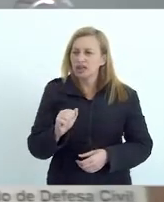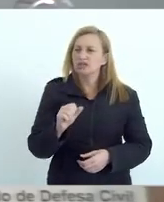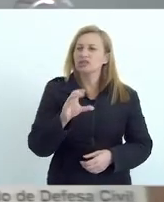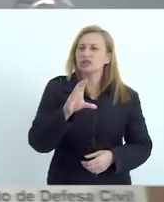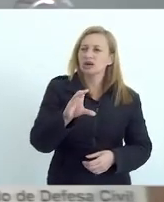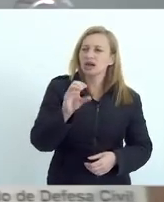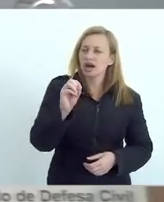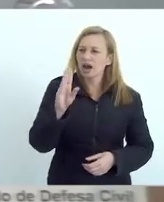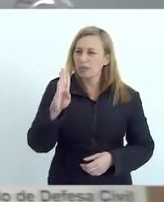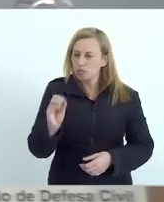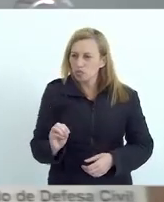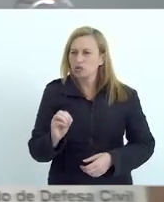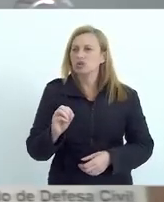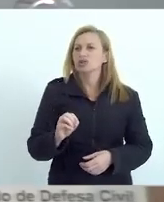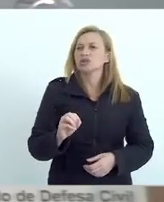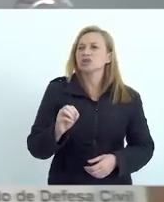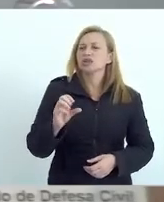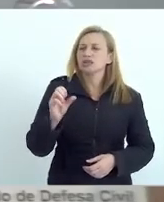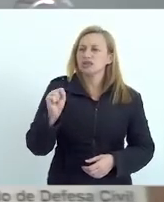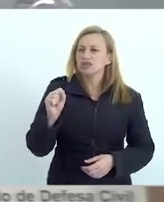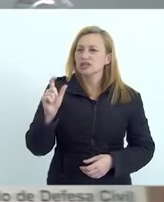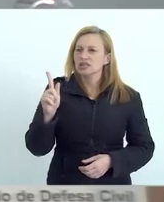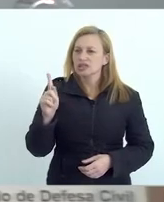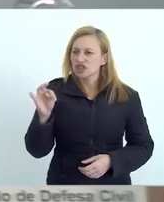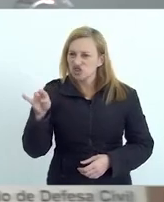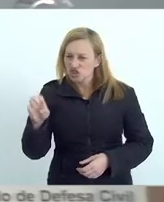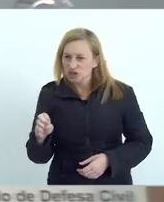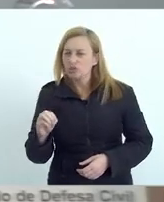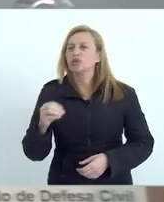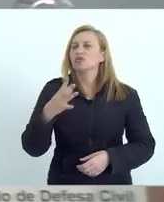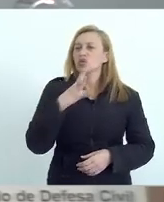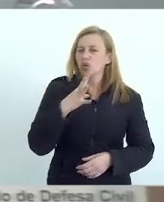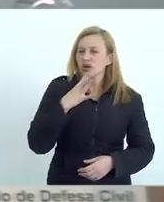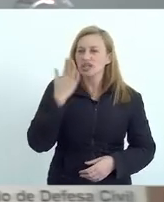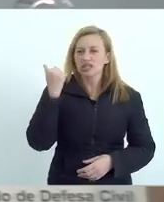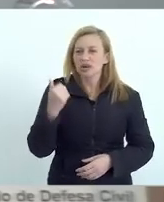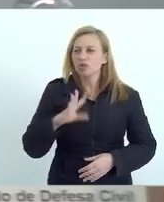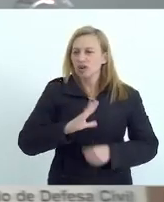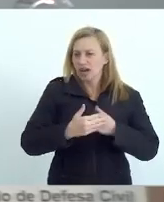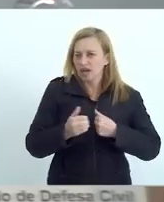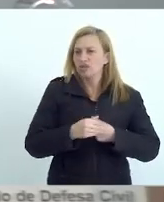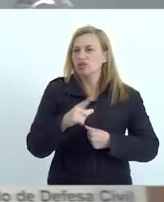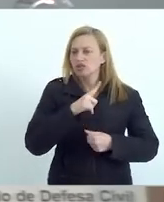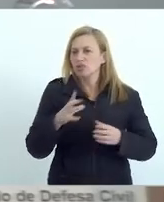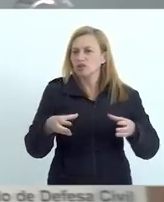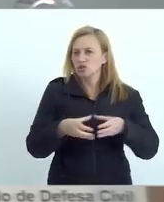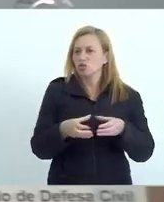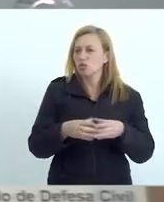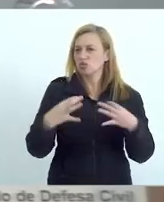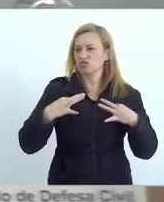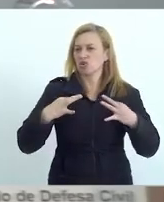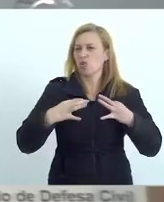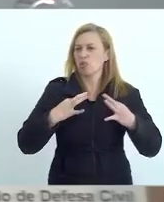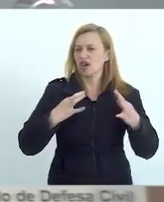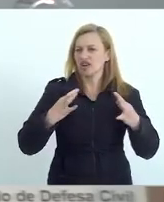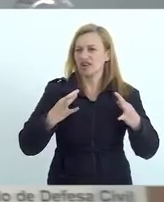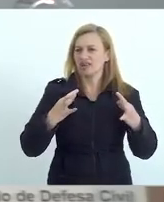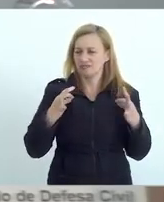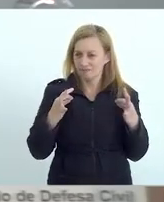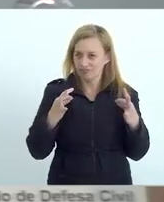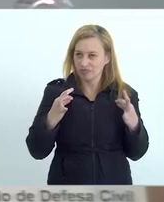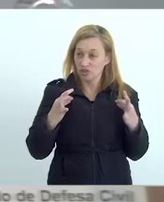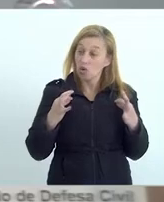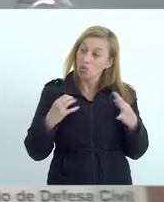e subtenentes que me conhecem sabe o carinho e admiração que eu tenho por essa Corporação Porque as a farra daqui